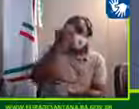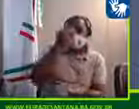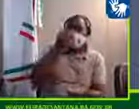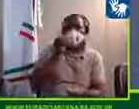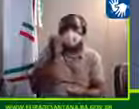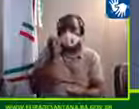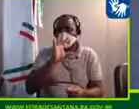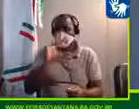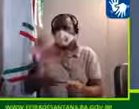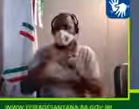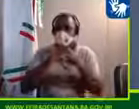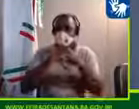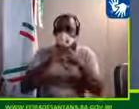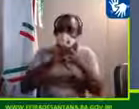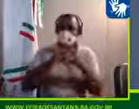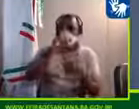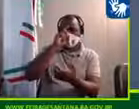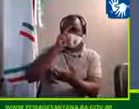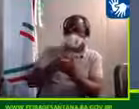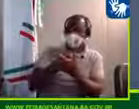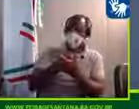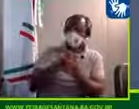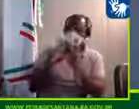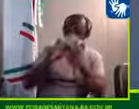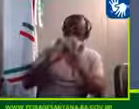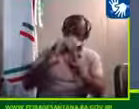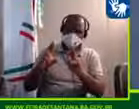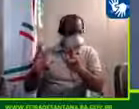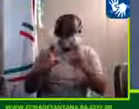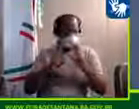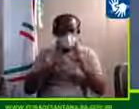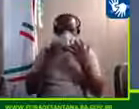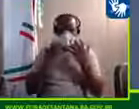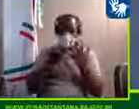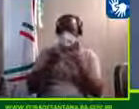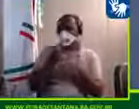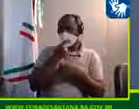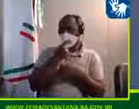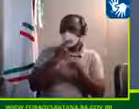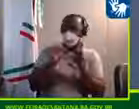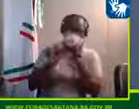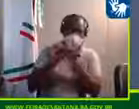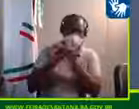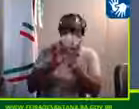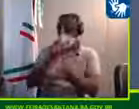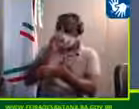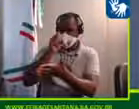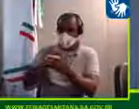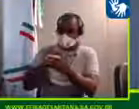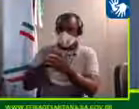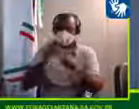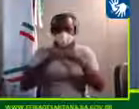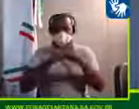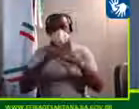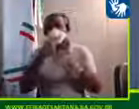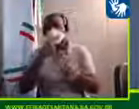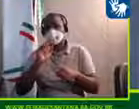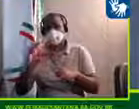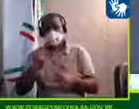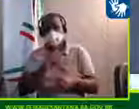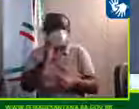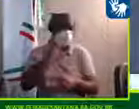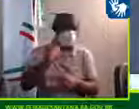a relação médico-paciente nesse momento é a mais respeitosa que pode ter e entendo como decisão médica e decisão do